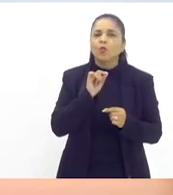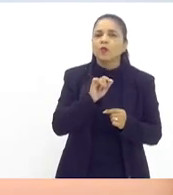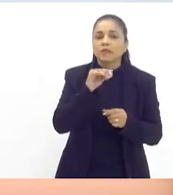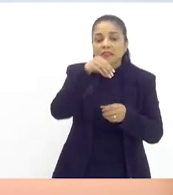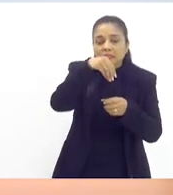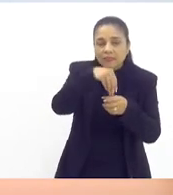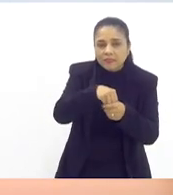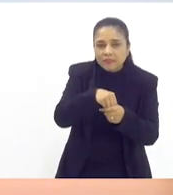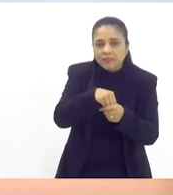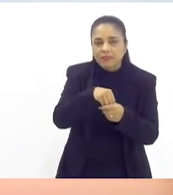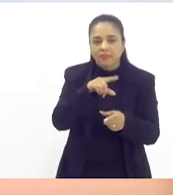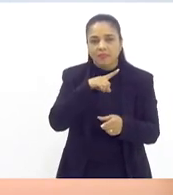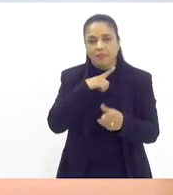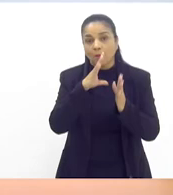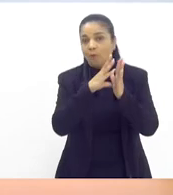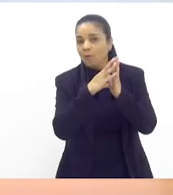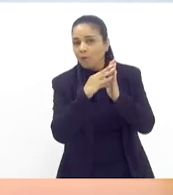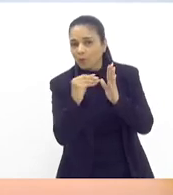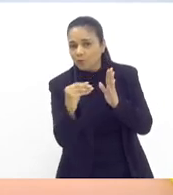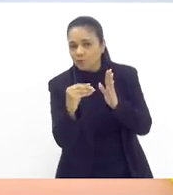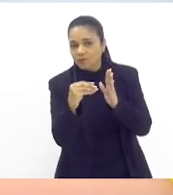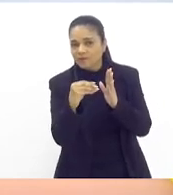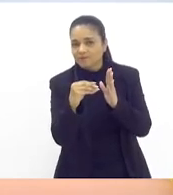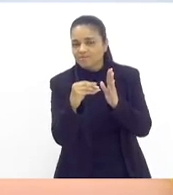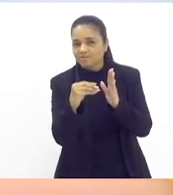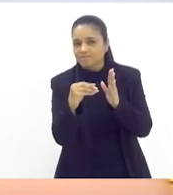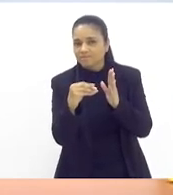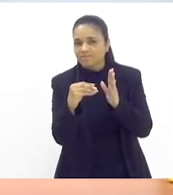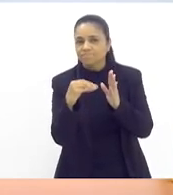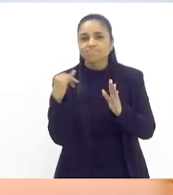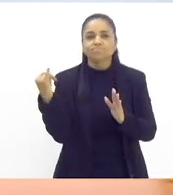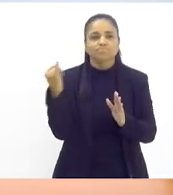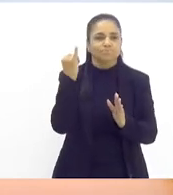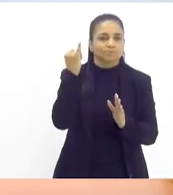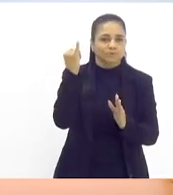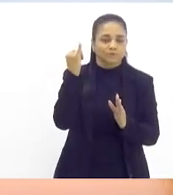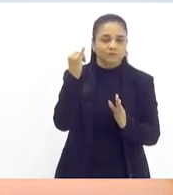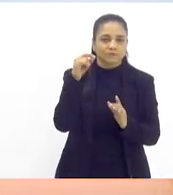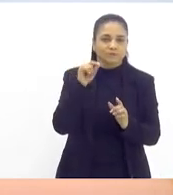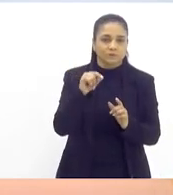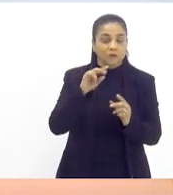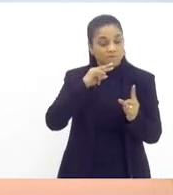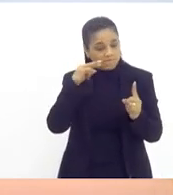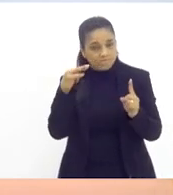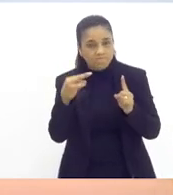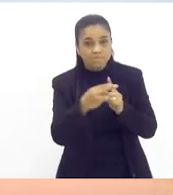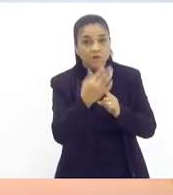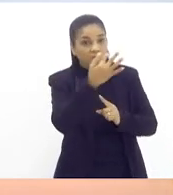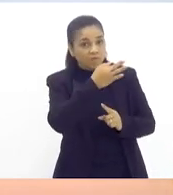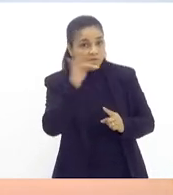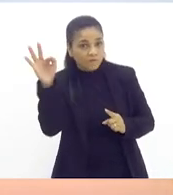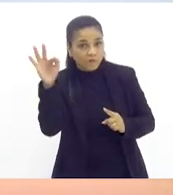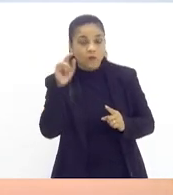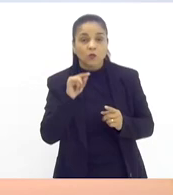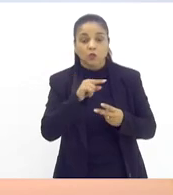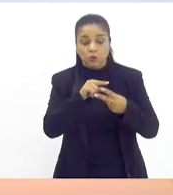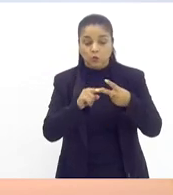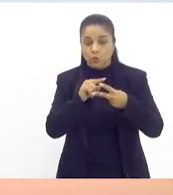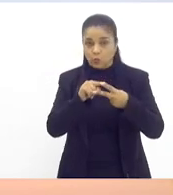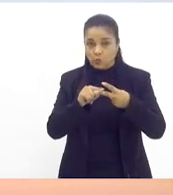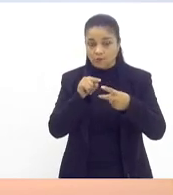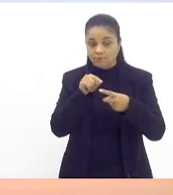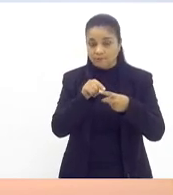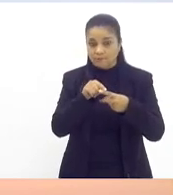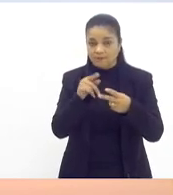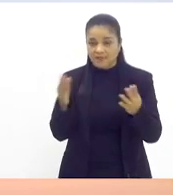dentro desse modelo de importante? E aí é importante do ponto de vista federativo. Duas questões importantes. A primeira, a